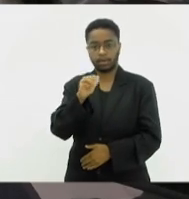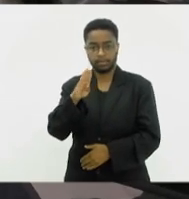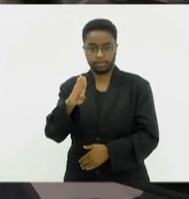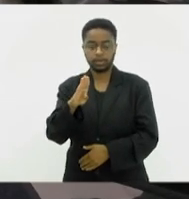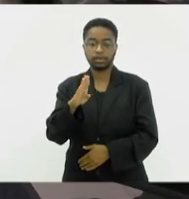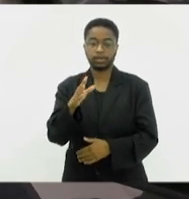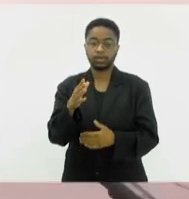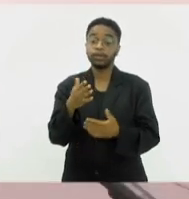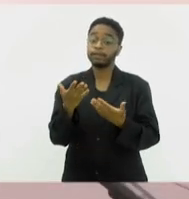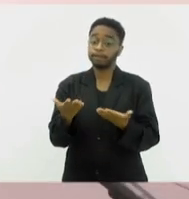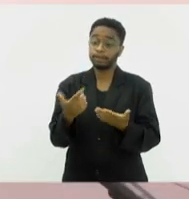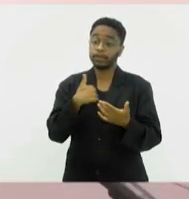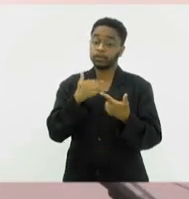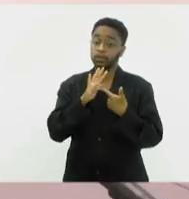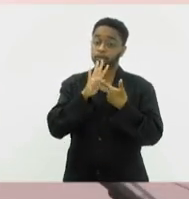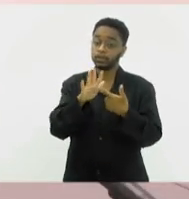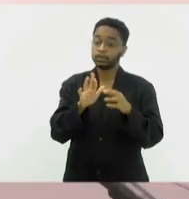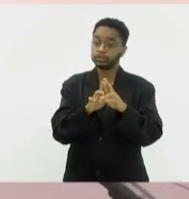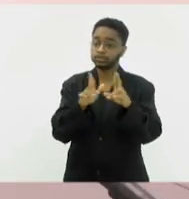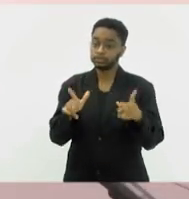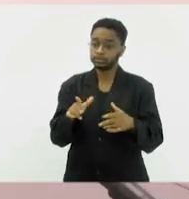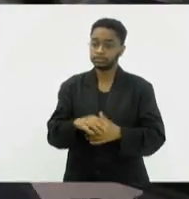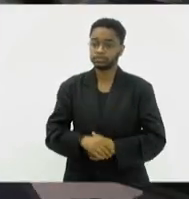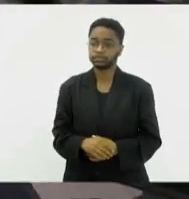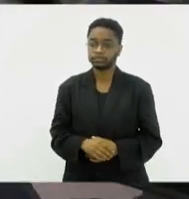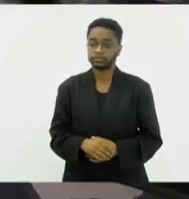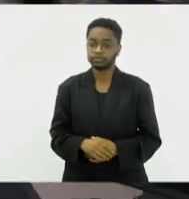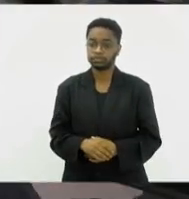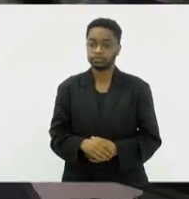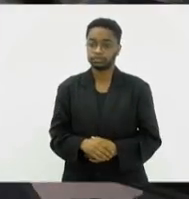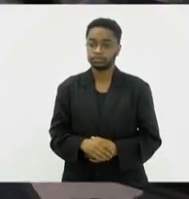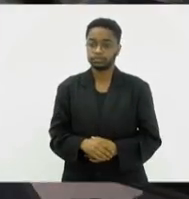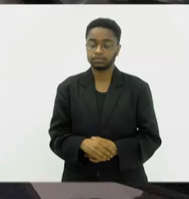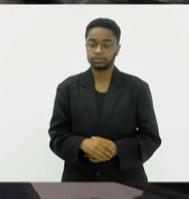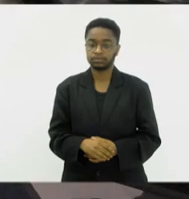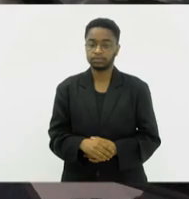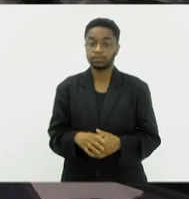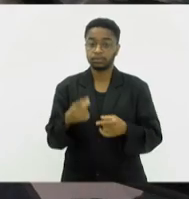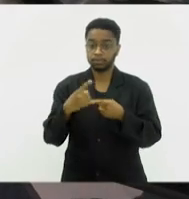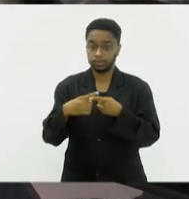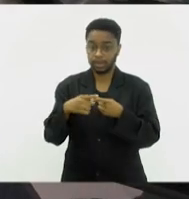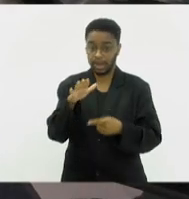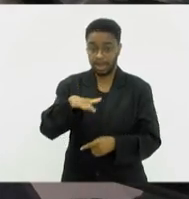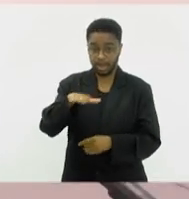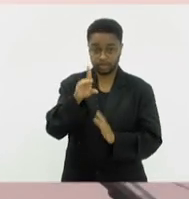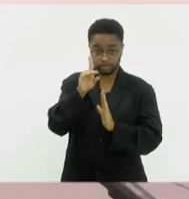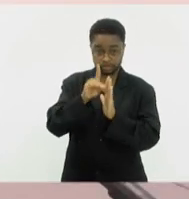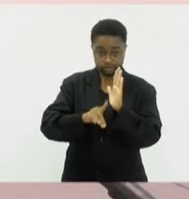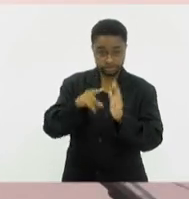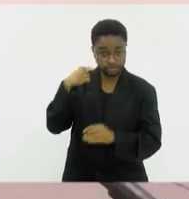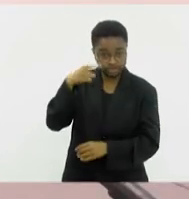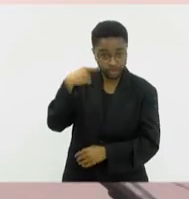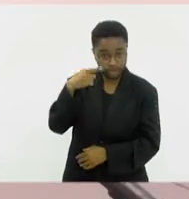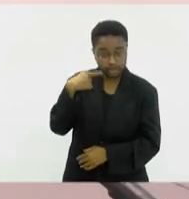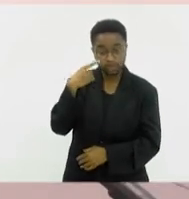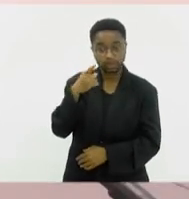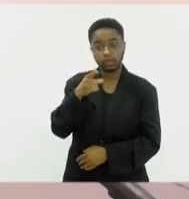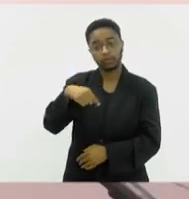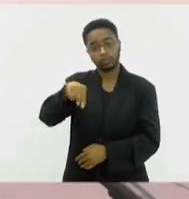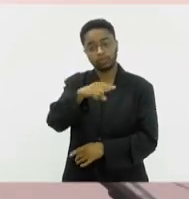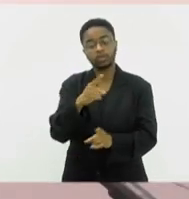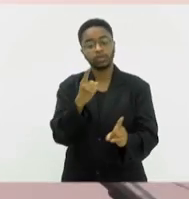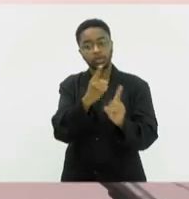Exatamente. Mas essa é a diferença que eu estou tentando demonstrar. Eu fui secretário da temática de direitos humanos da Baixada Fluminense. Porque no campo do direito, você acaba